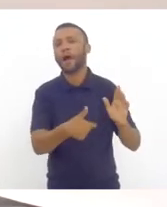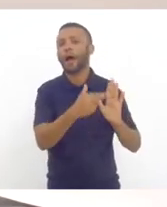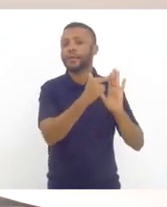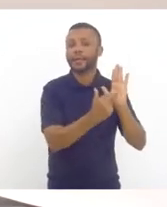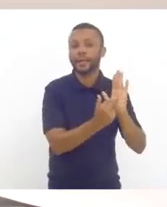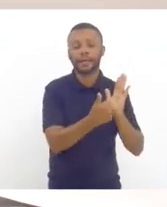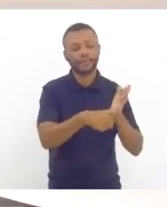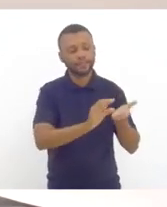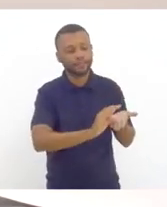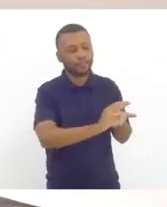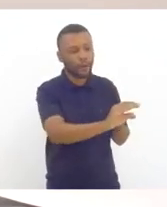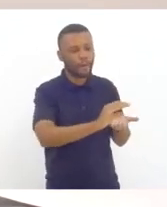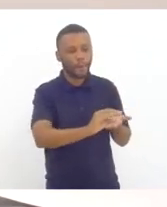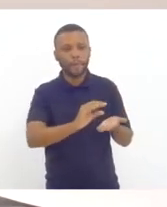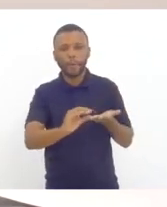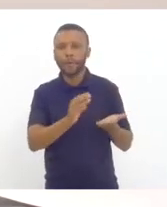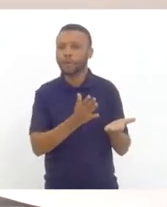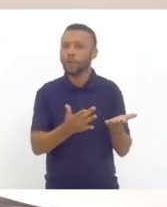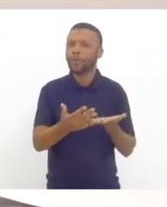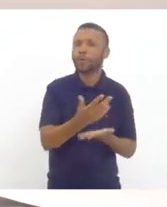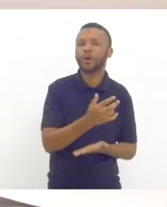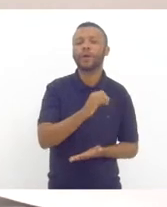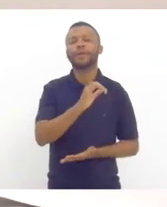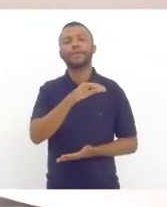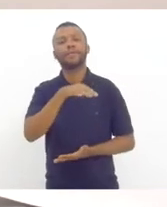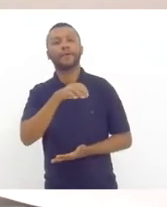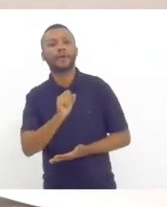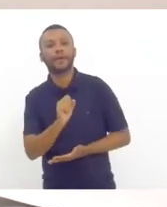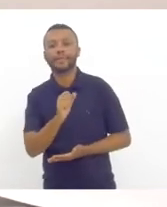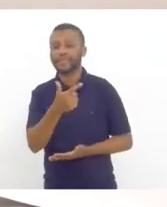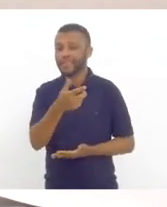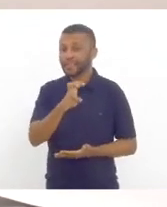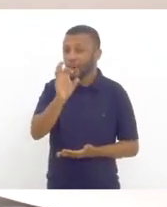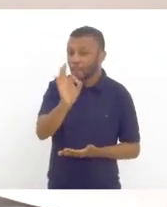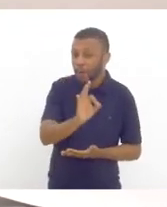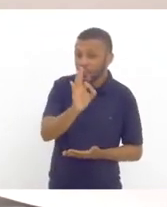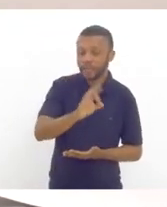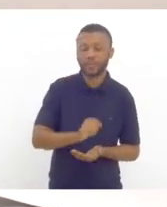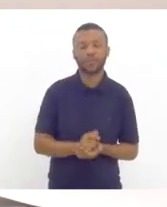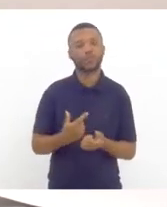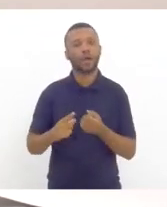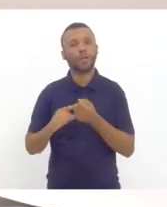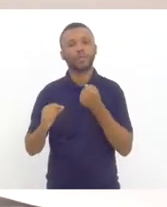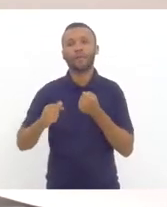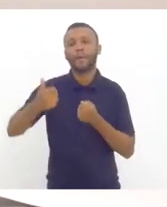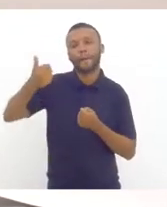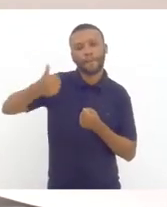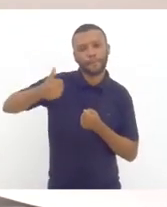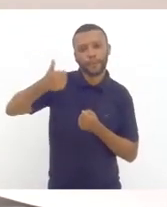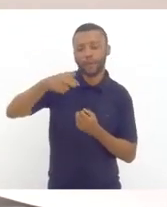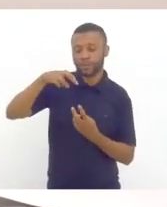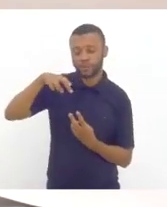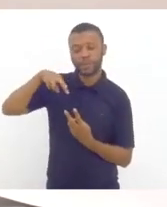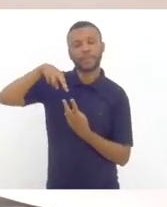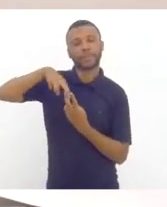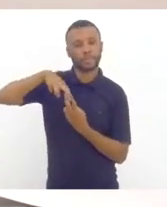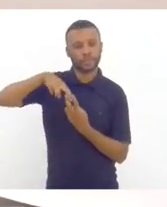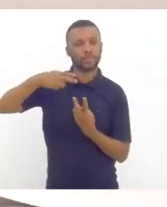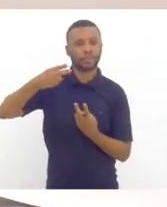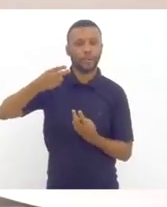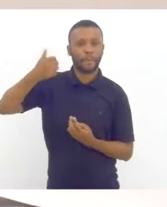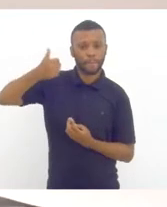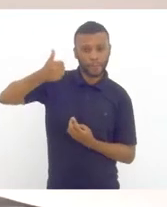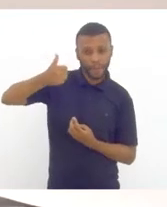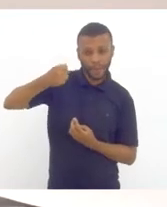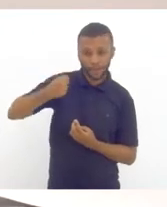dos 25%. E no seu artigo 1º, inciso 1º, 2 e